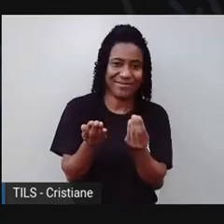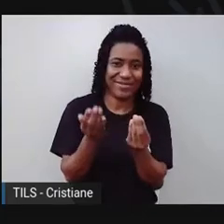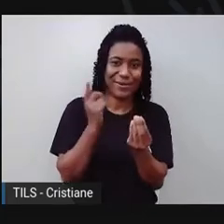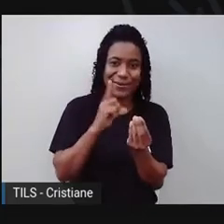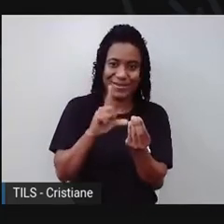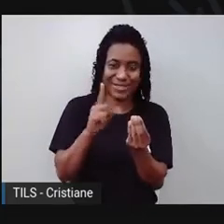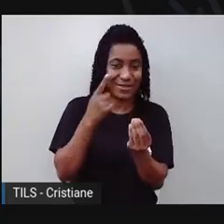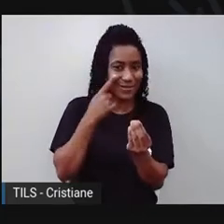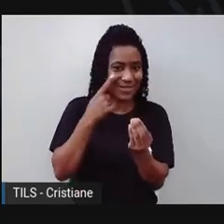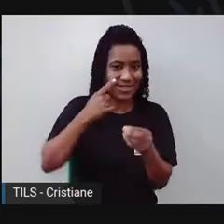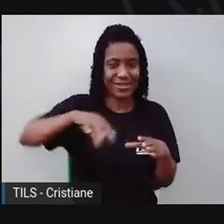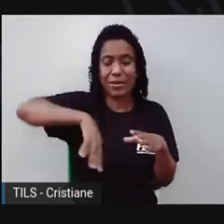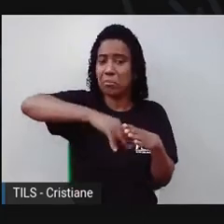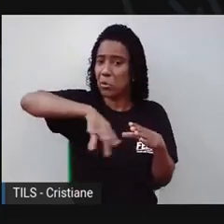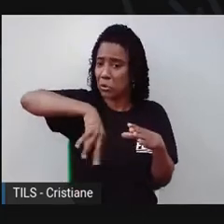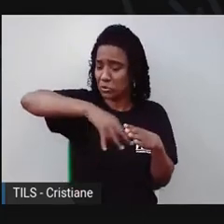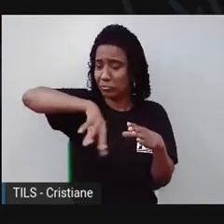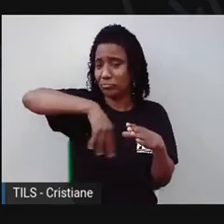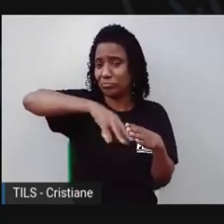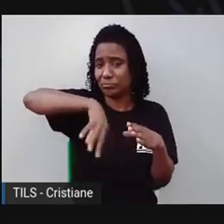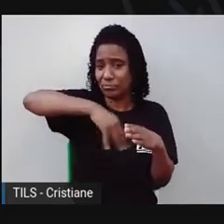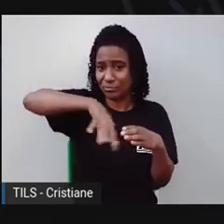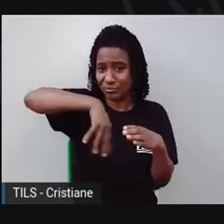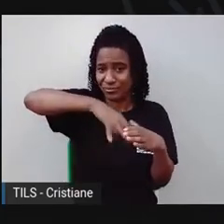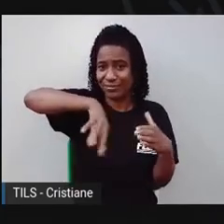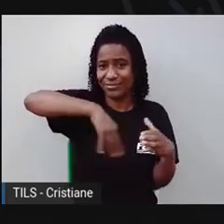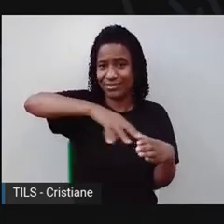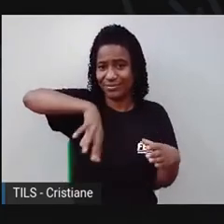mexendo. Se tiver alguma